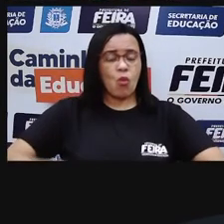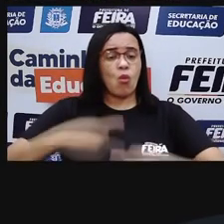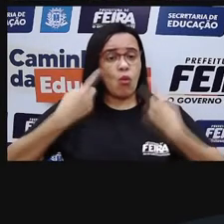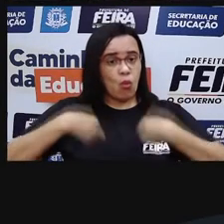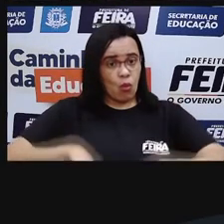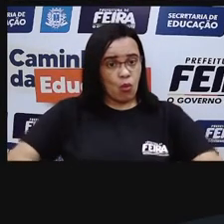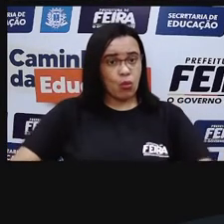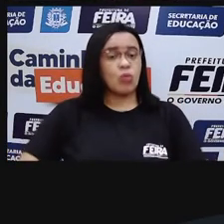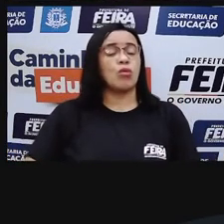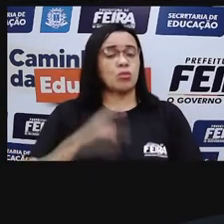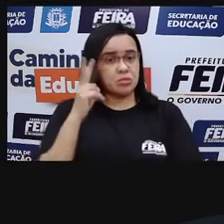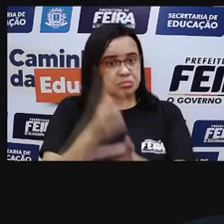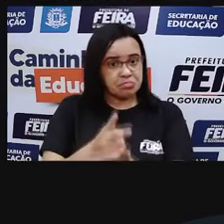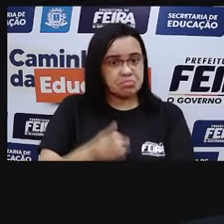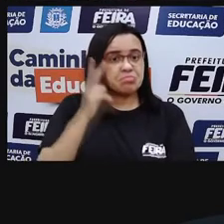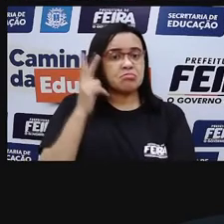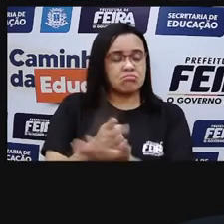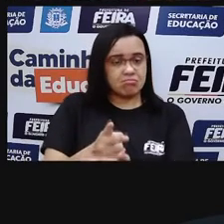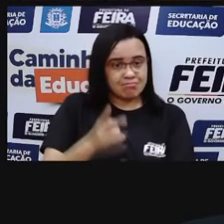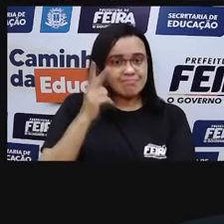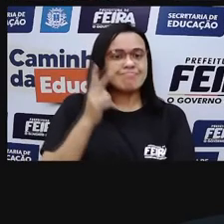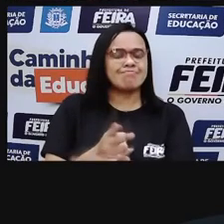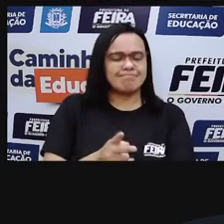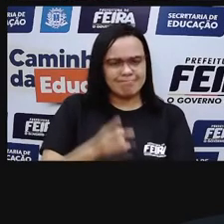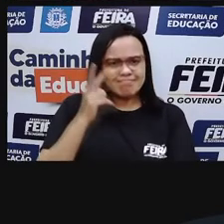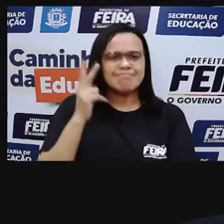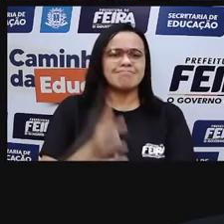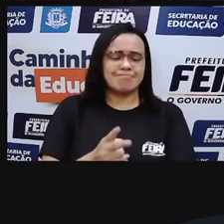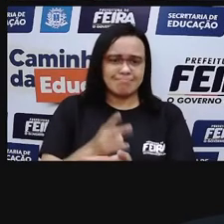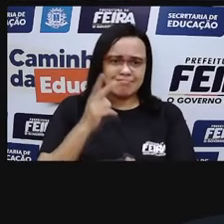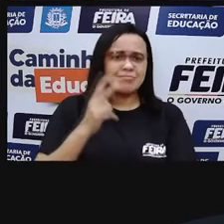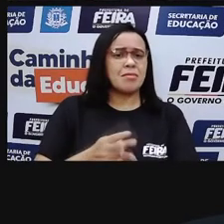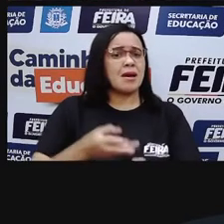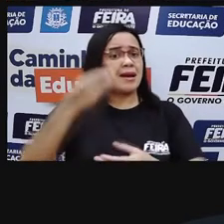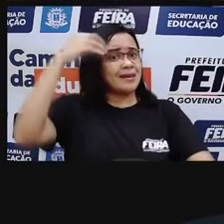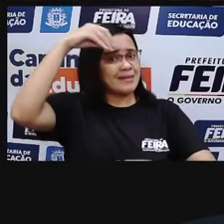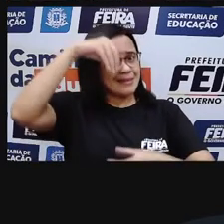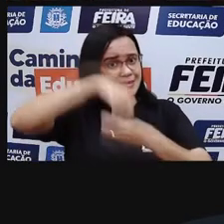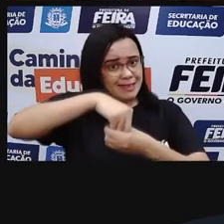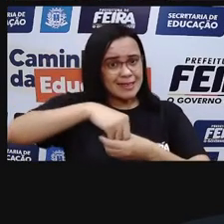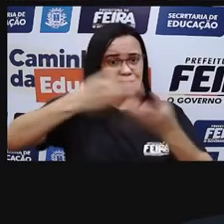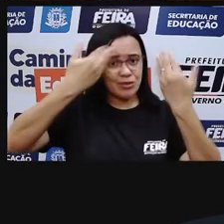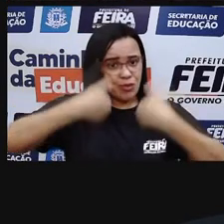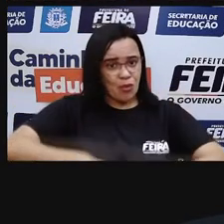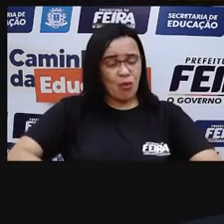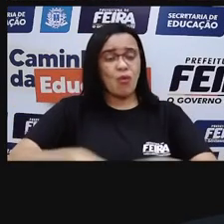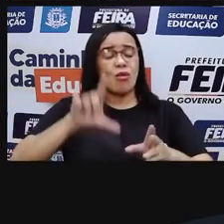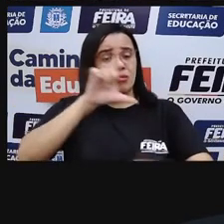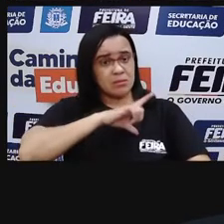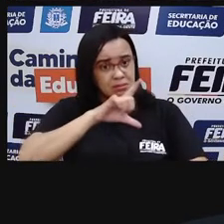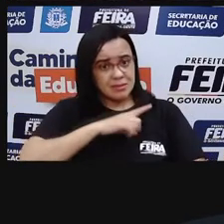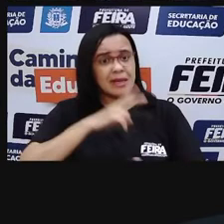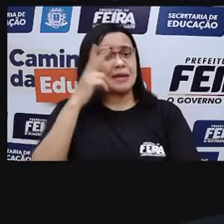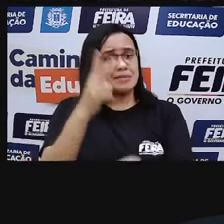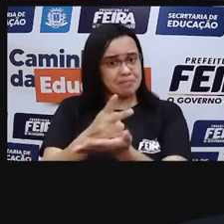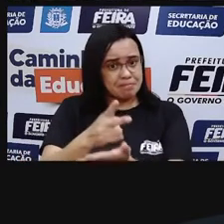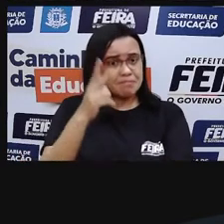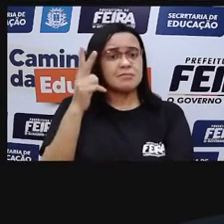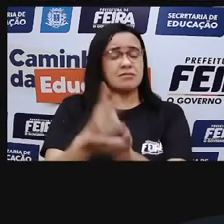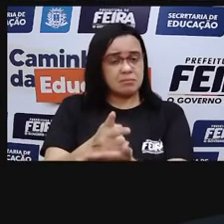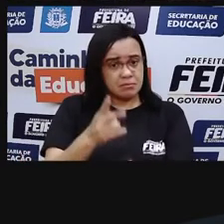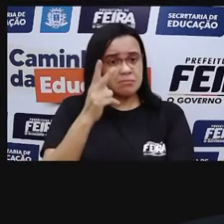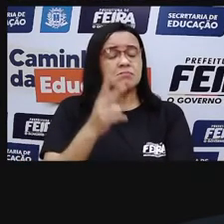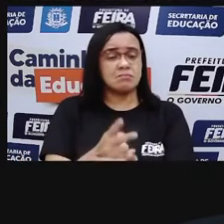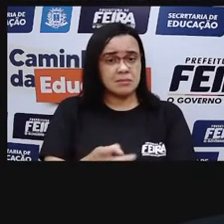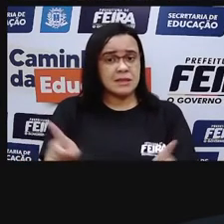nós constantemente temos essa produção de anticorpos e Naturalmente, constantemente também,